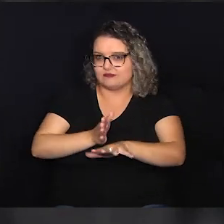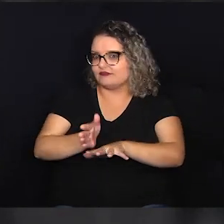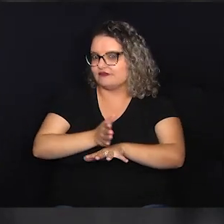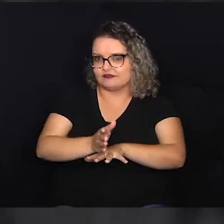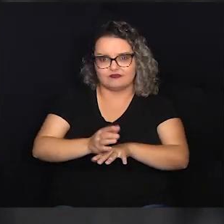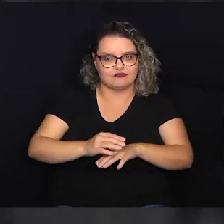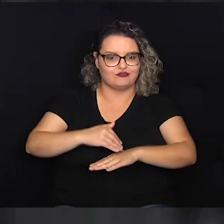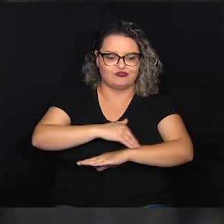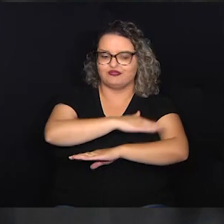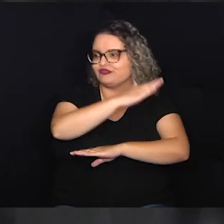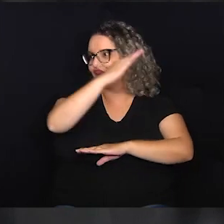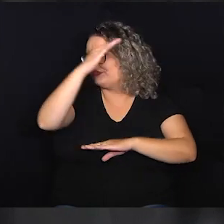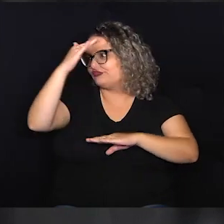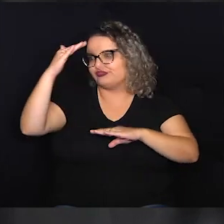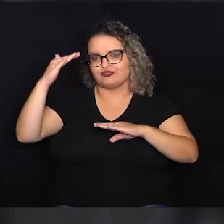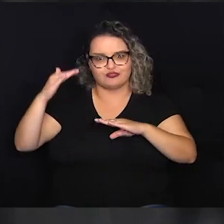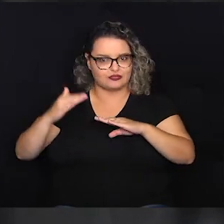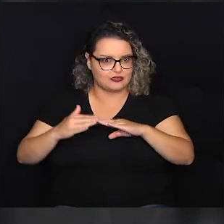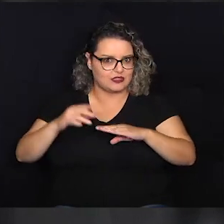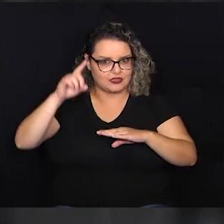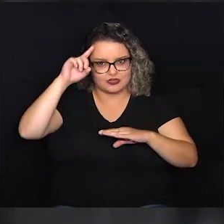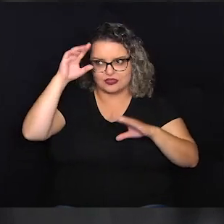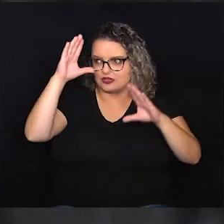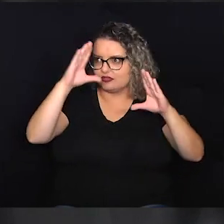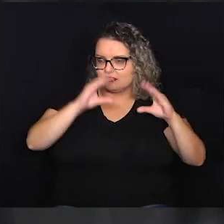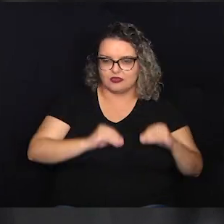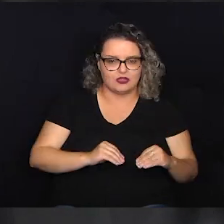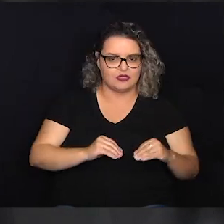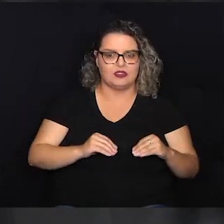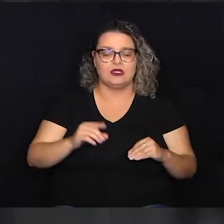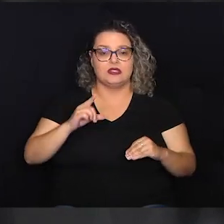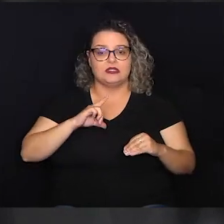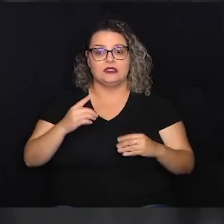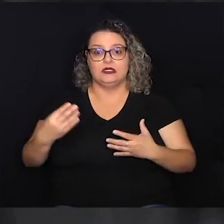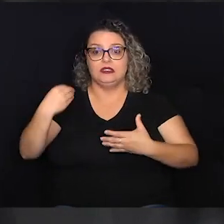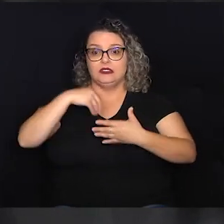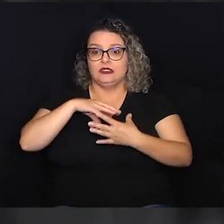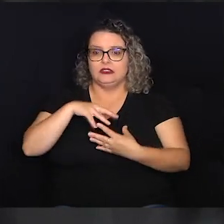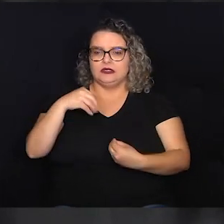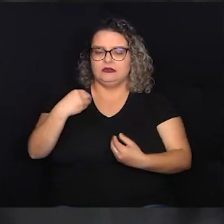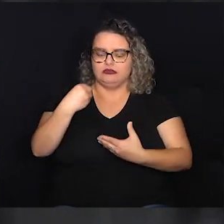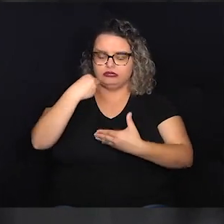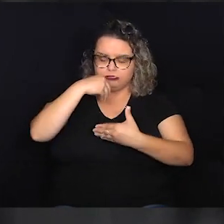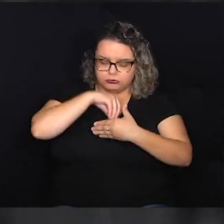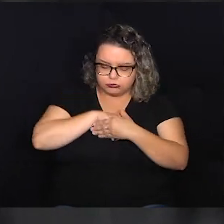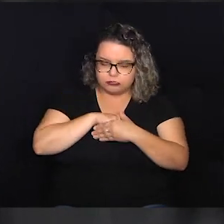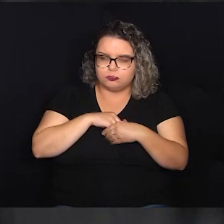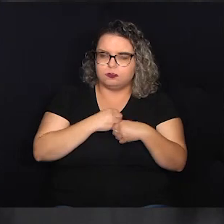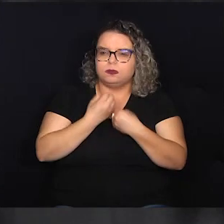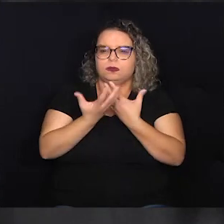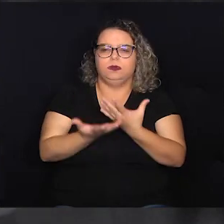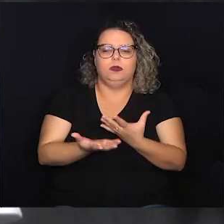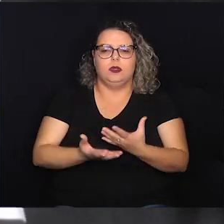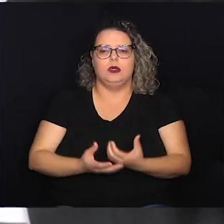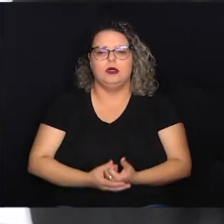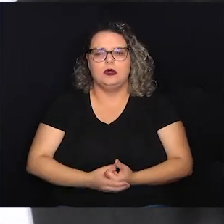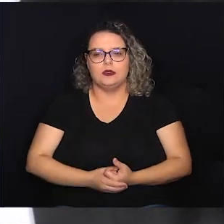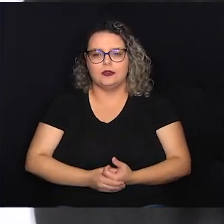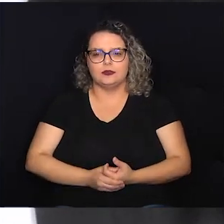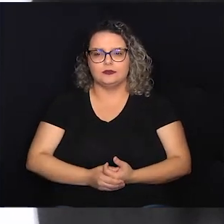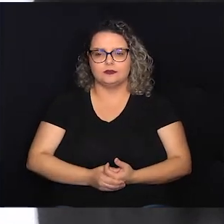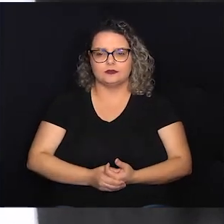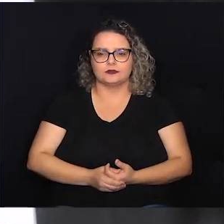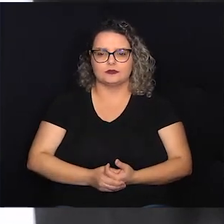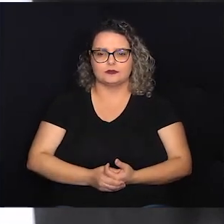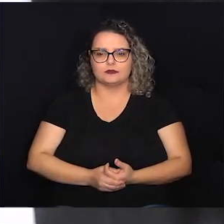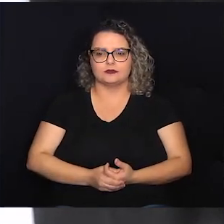gente for entrar aqui em várias vertentes, nós vamos aqui ficar dia e noite, porque eu tenho muita coisa dentro da alma, aqui no âmago da alma,